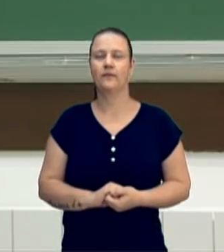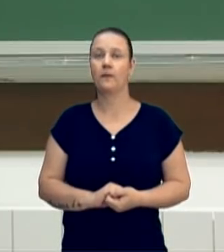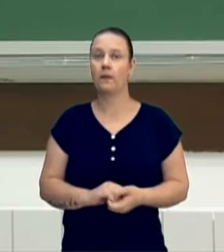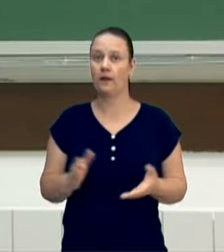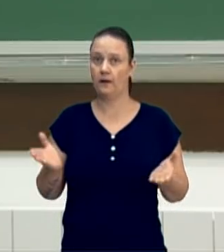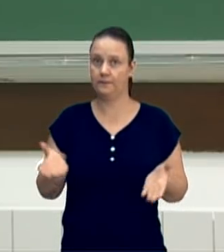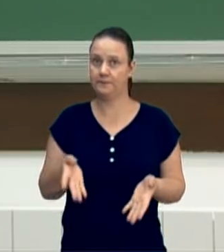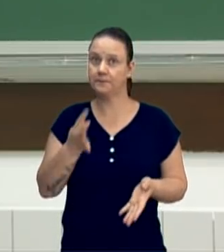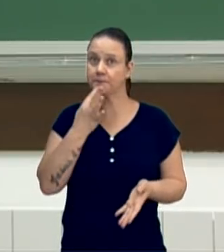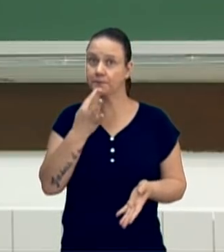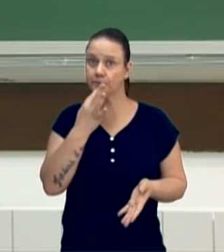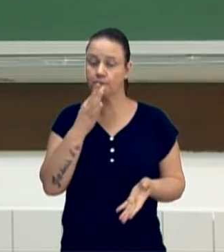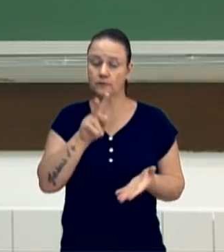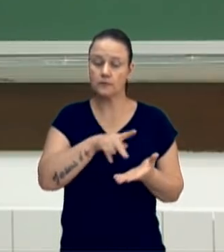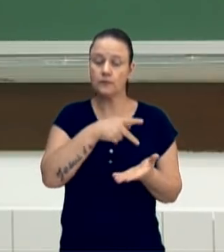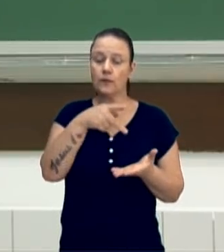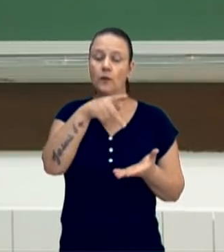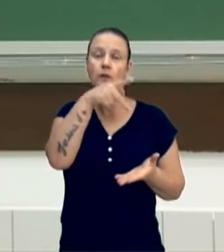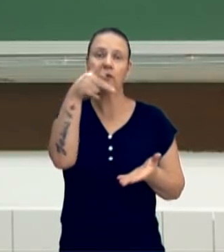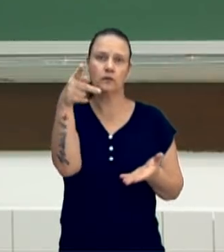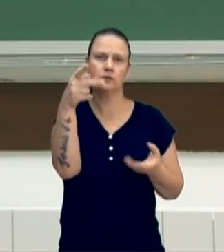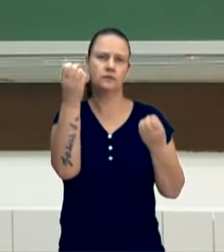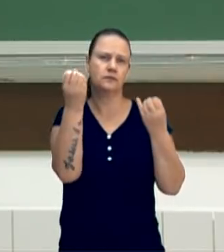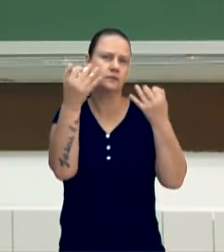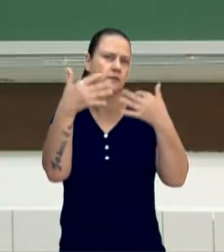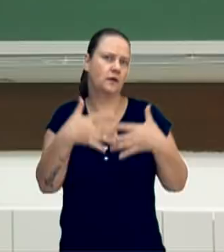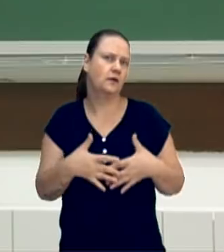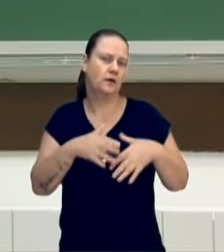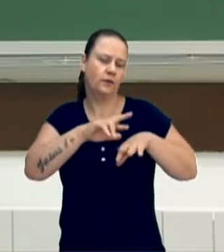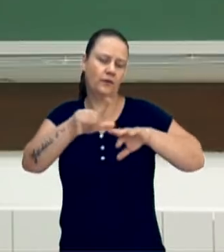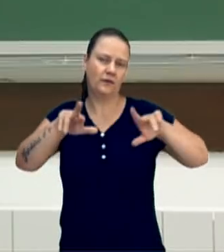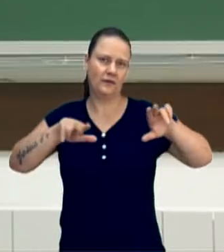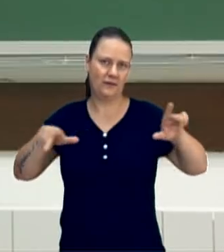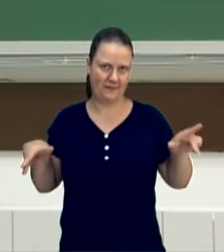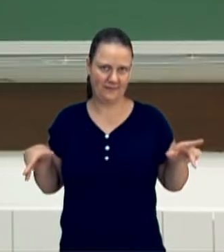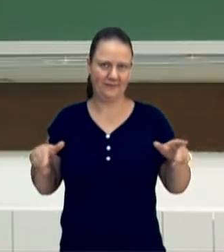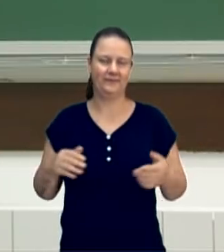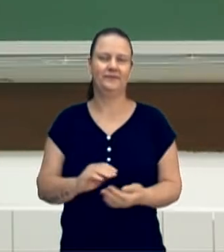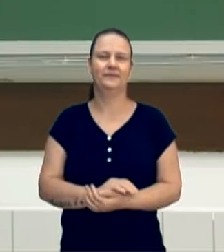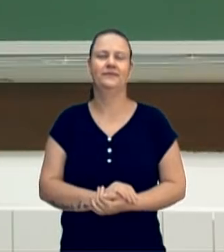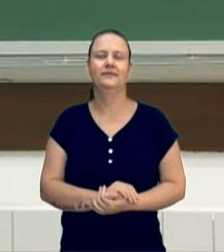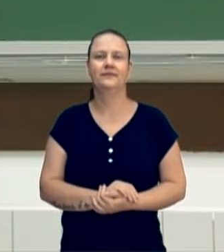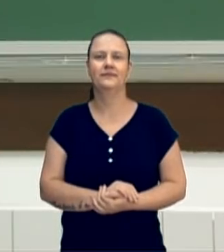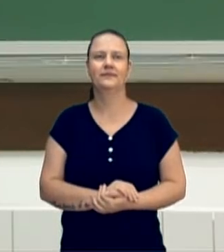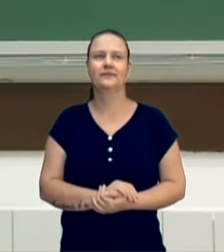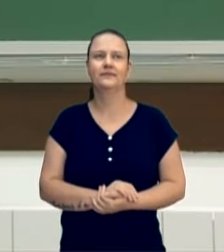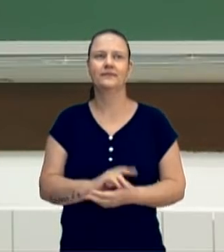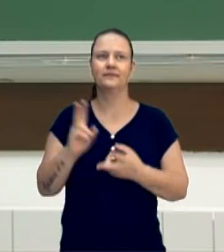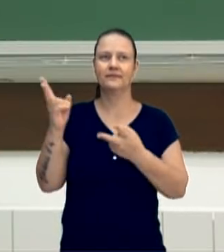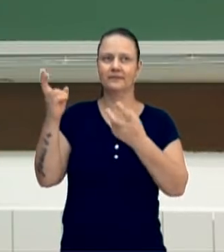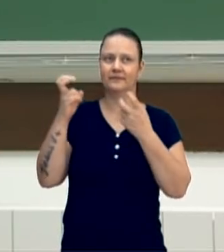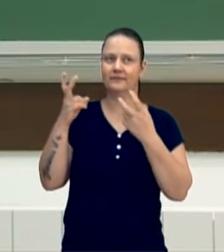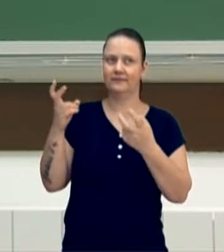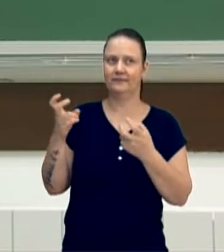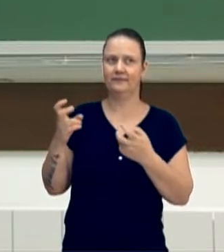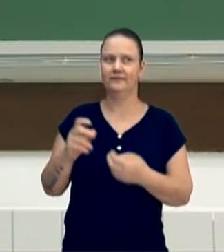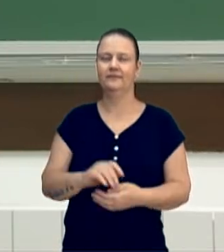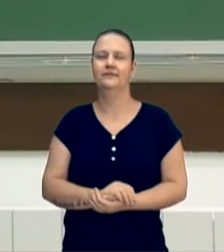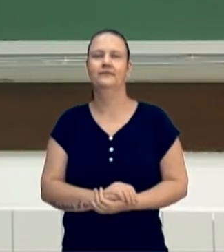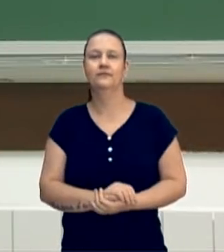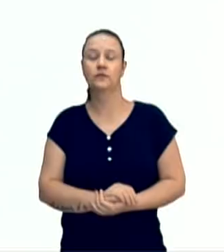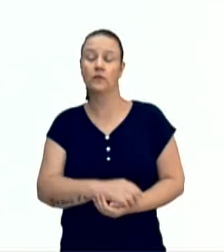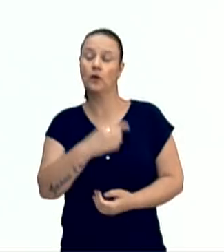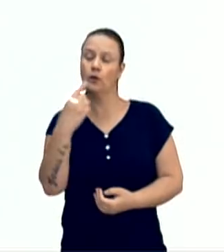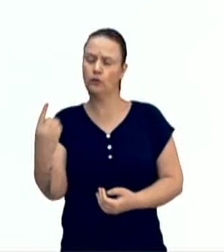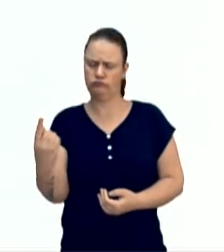Vamos conhecer então o poema que vai falar sobre essa diversidade? Olhe lá.